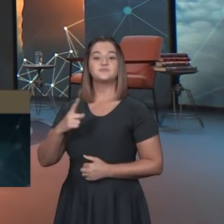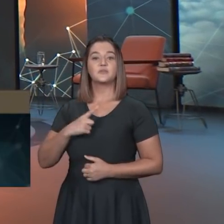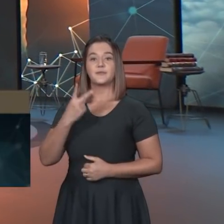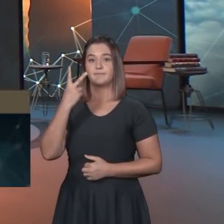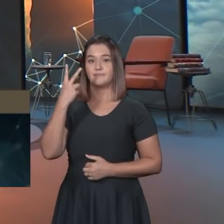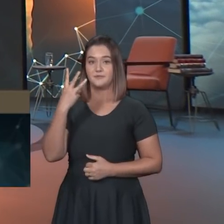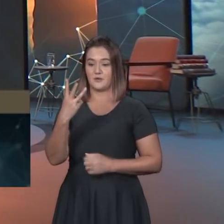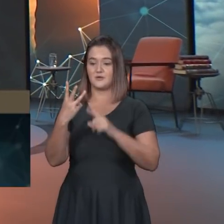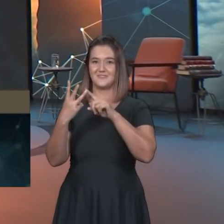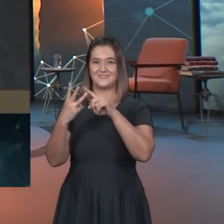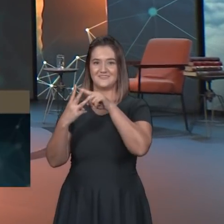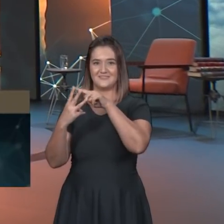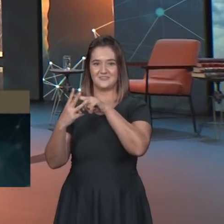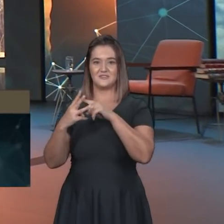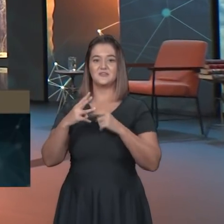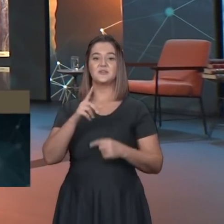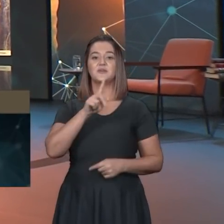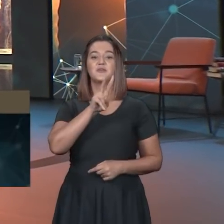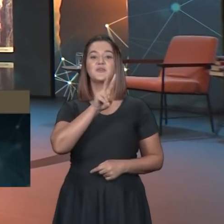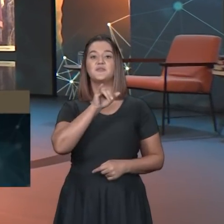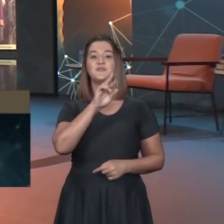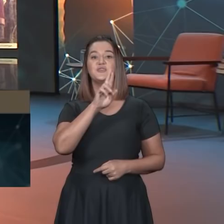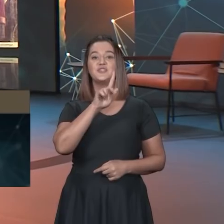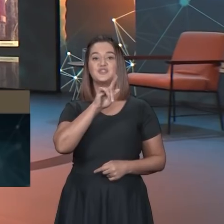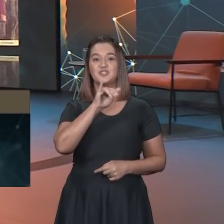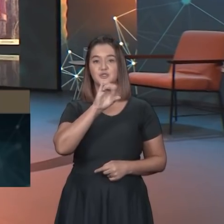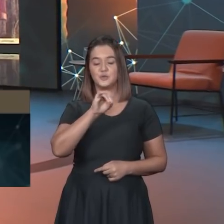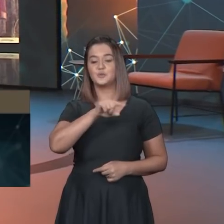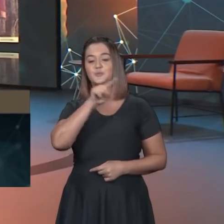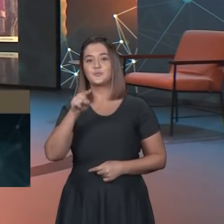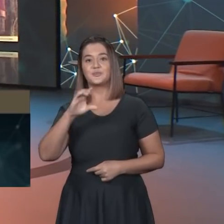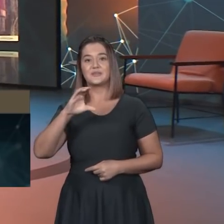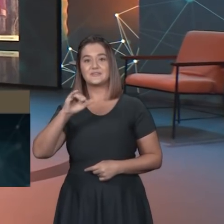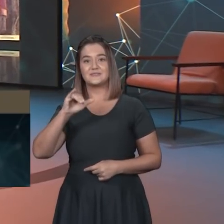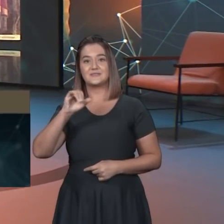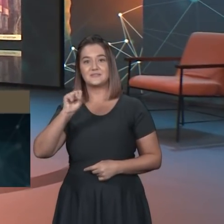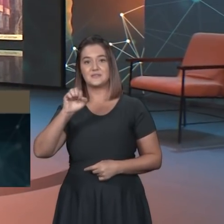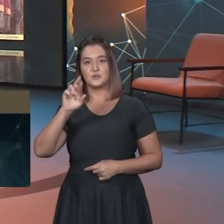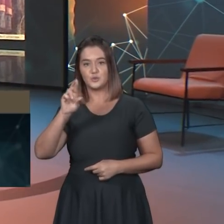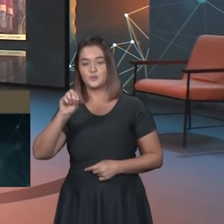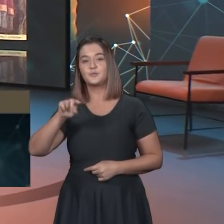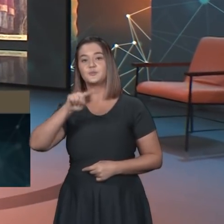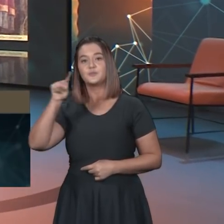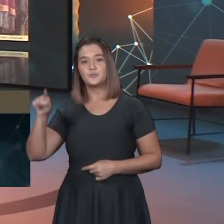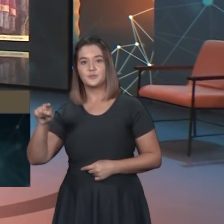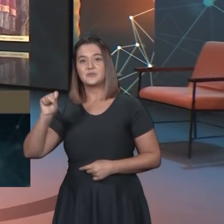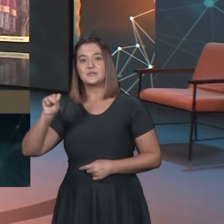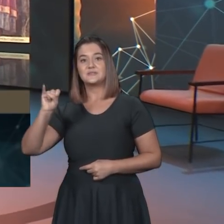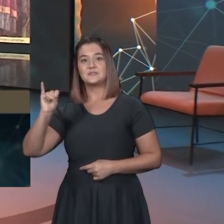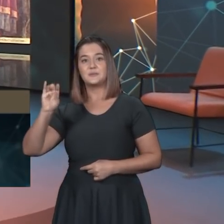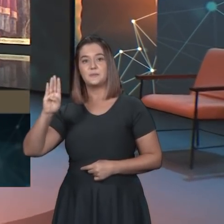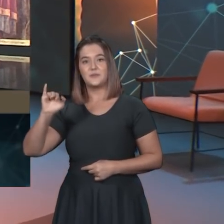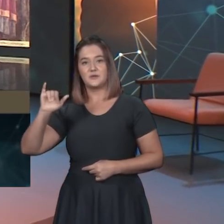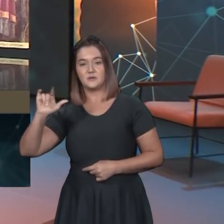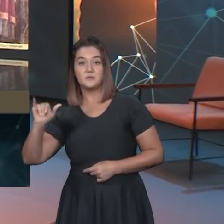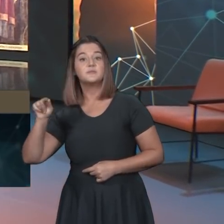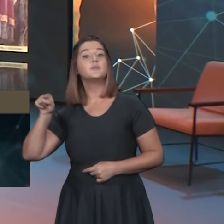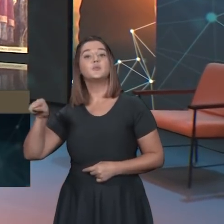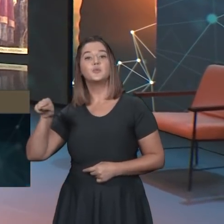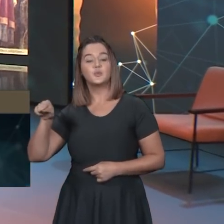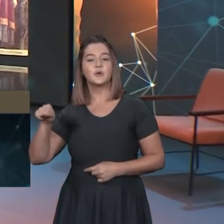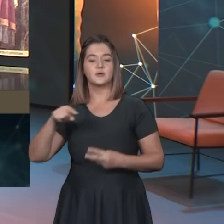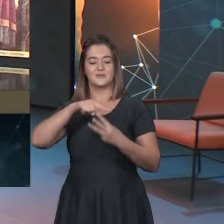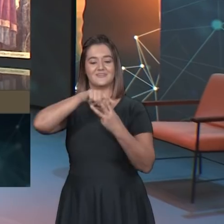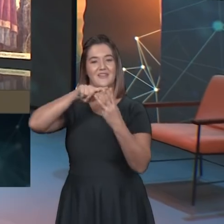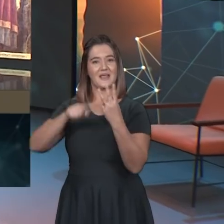época romana, Virgílio, Cícero e Sibila. Virgílio faz um comentário de que muitas pessoas estavam